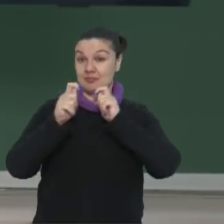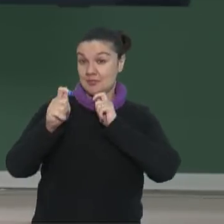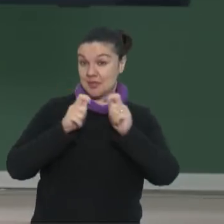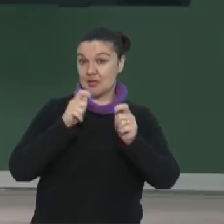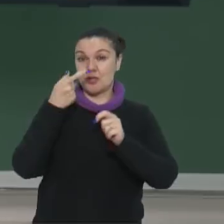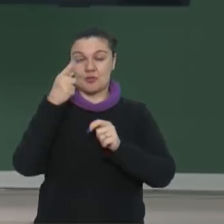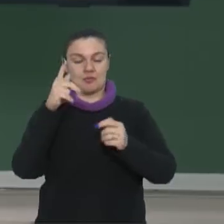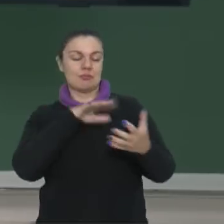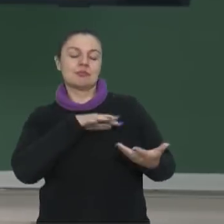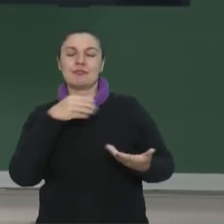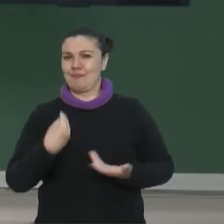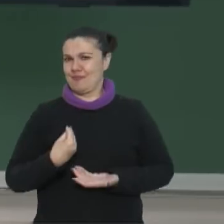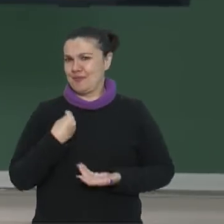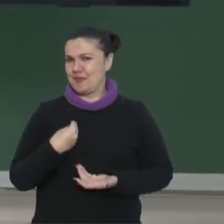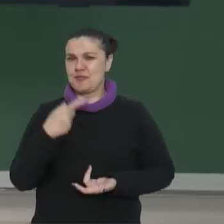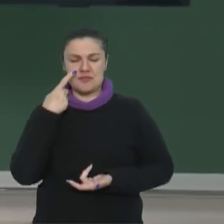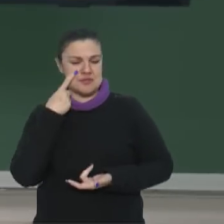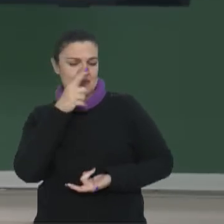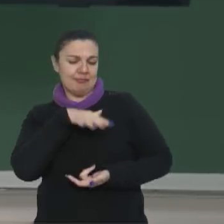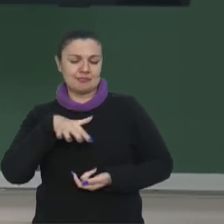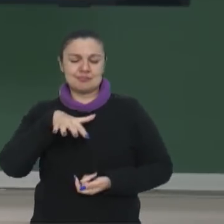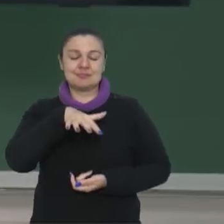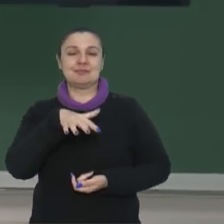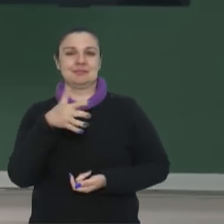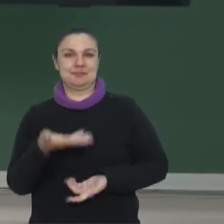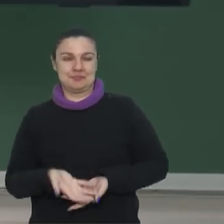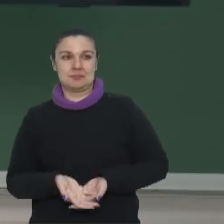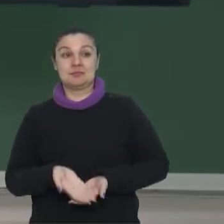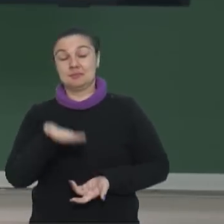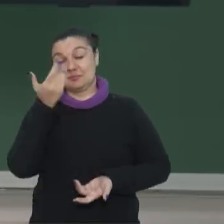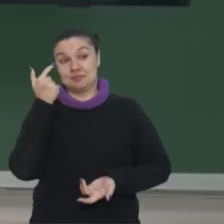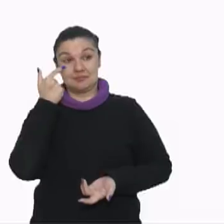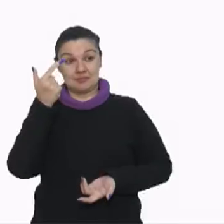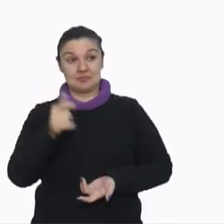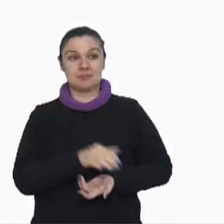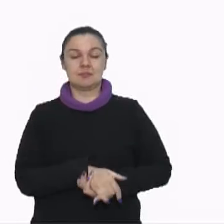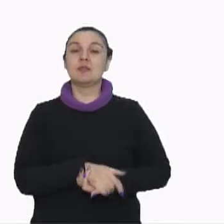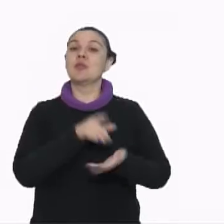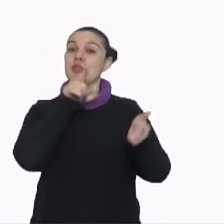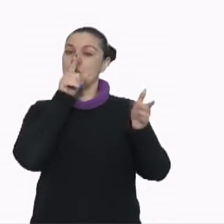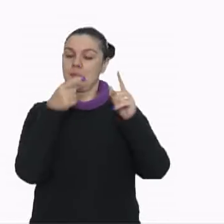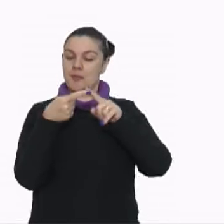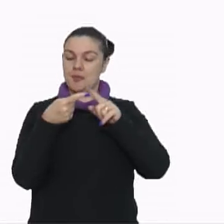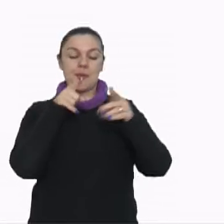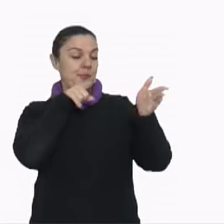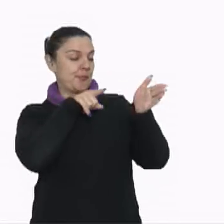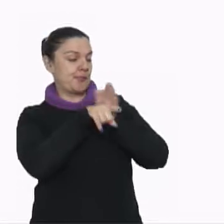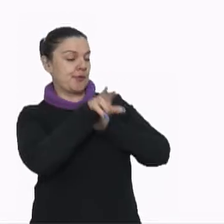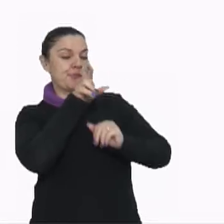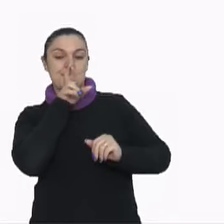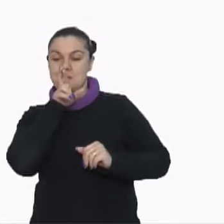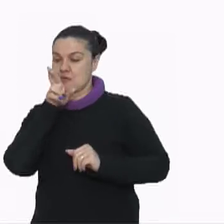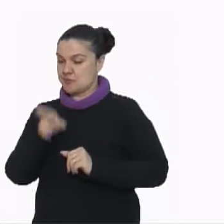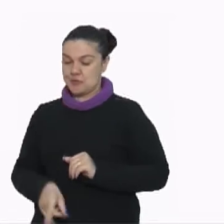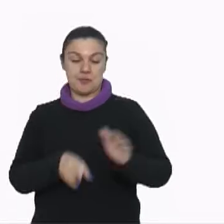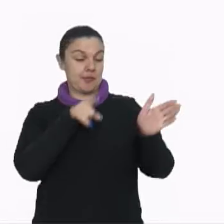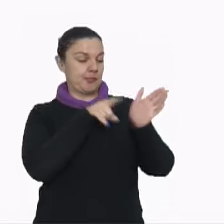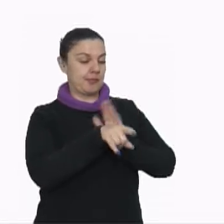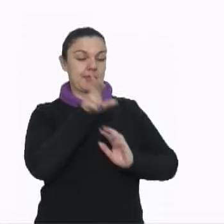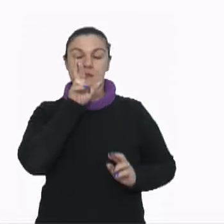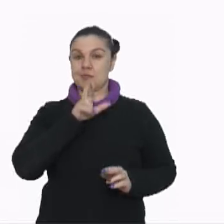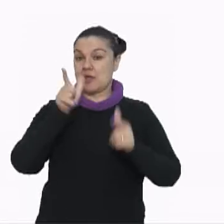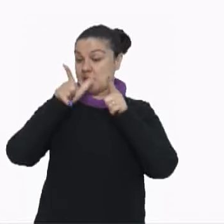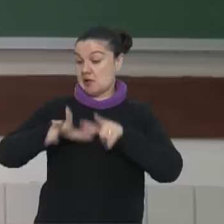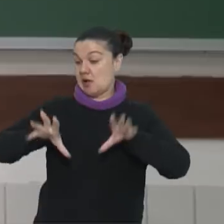entrevistas aí no seu mundo, né, social aí, tá? Vamos lá. Perguntas e respostas é uma